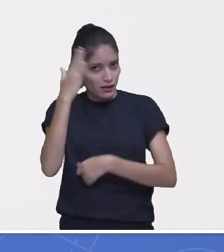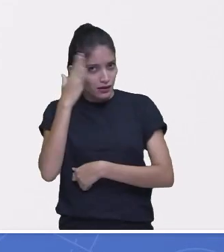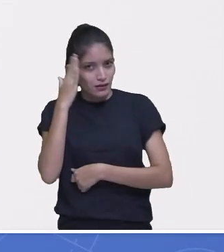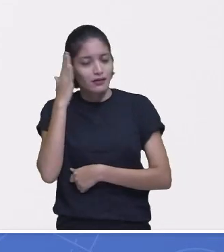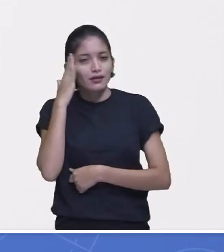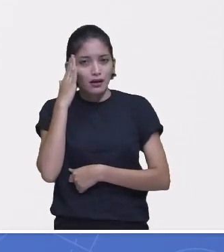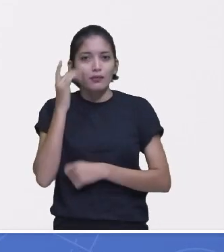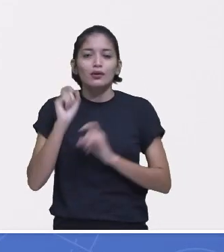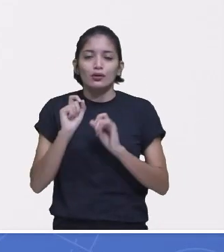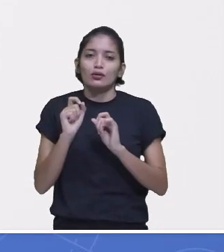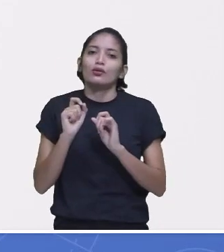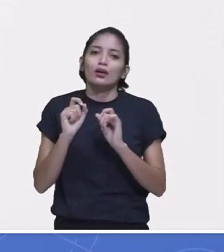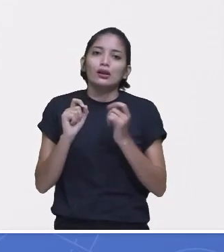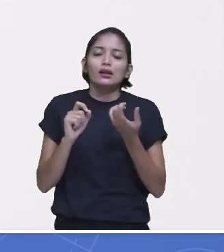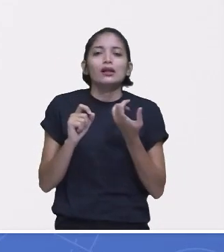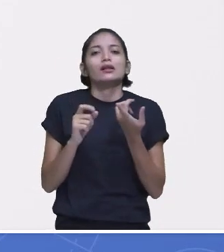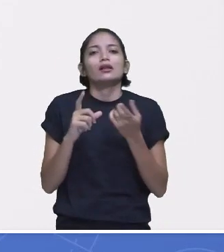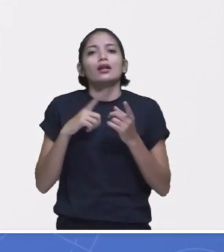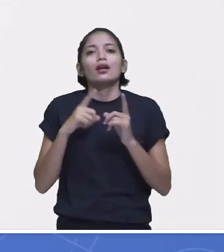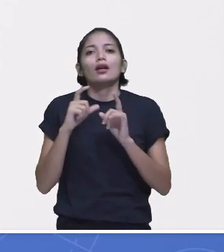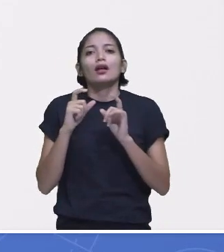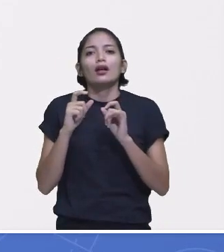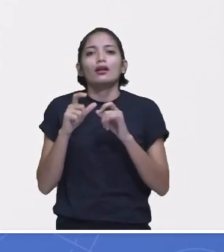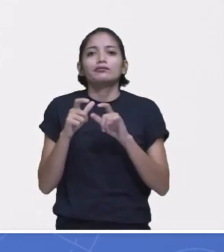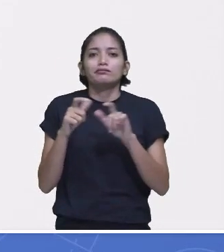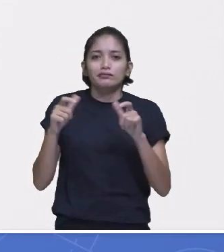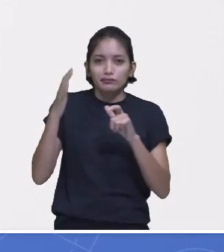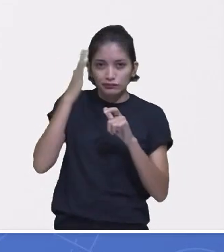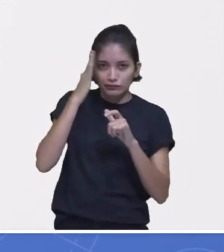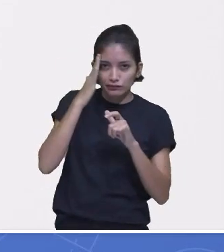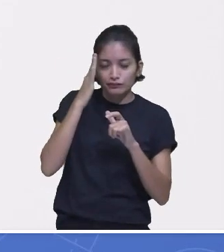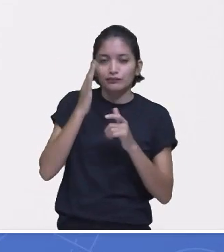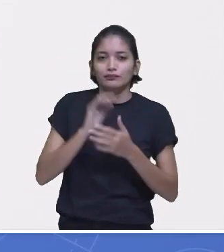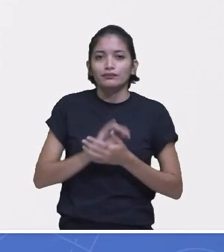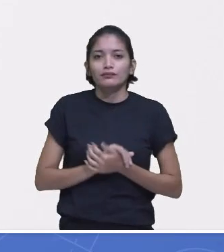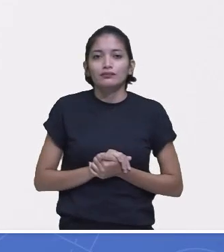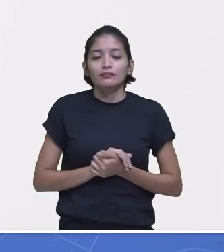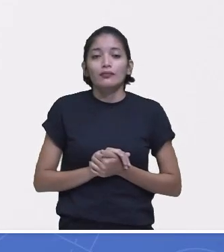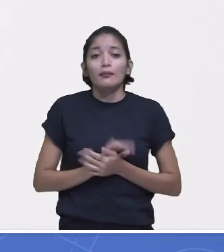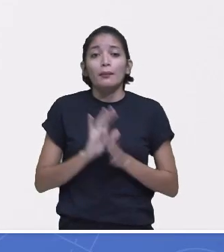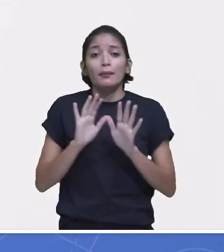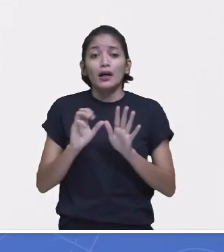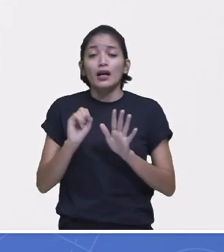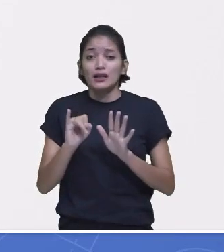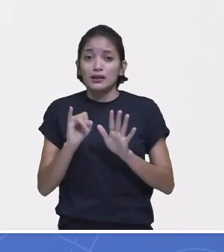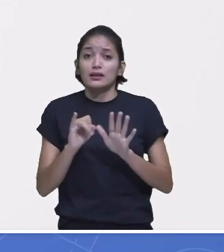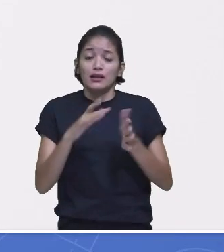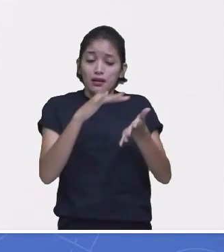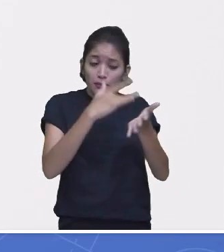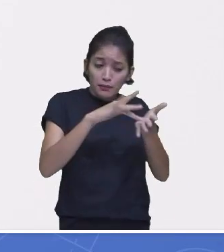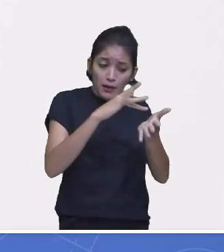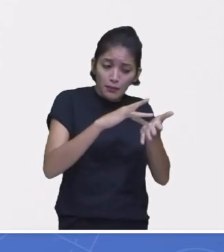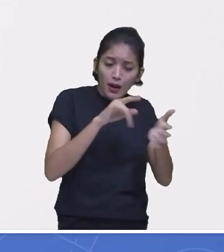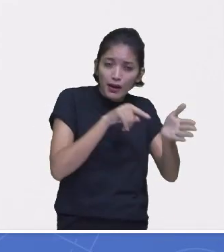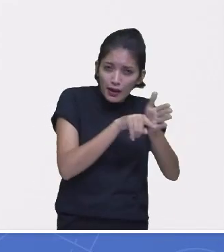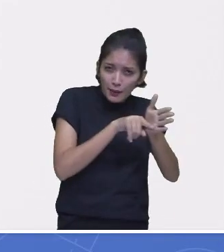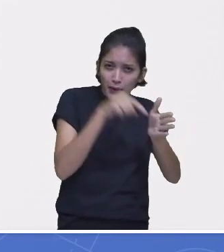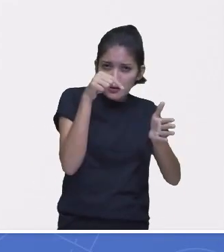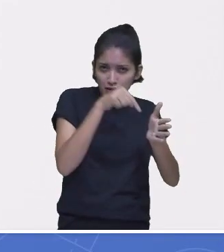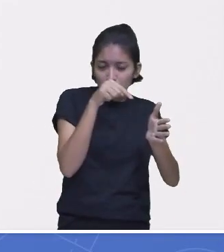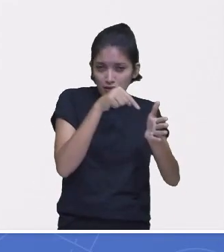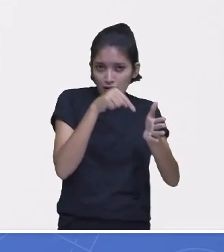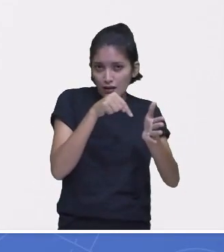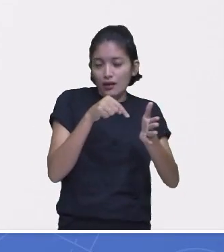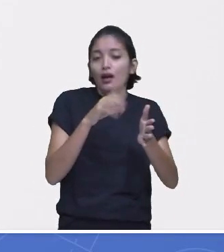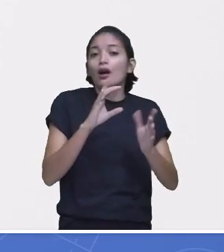tem um nível de complexidade um pouco maior, mas que se vocês acessarem lá no caderno digital, vocês vão